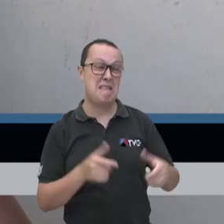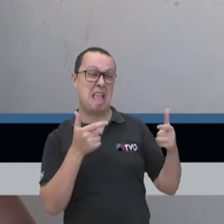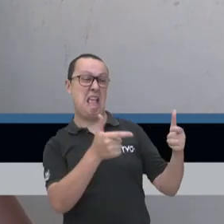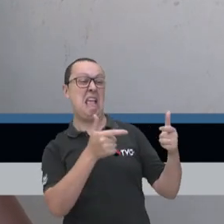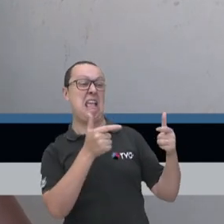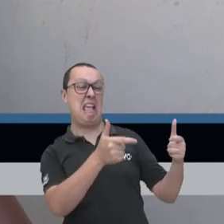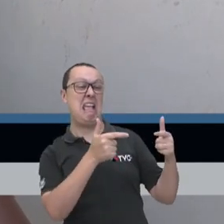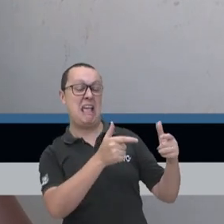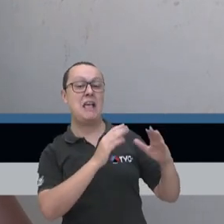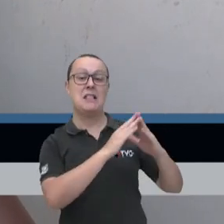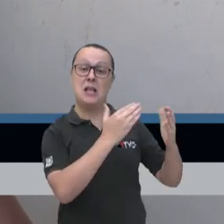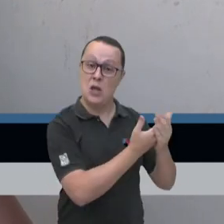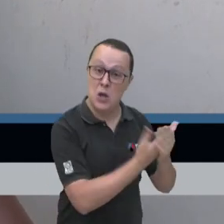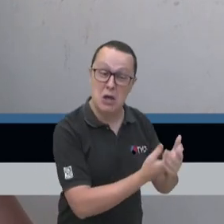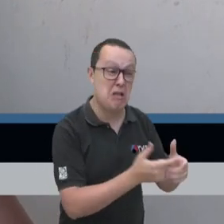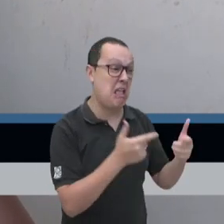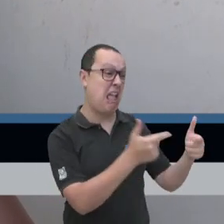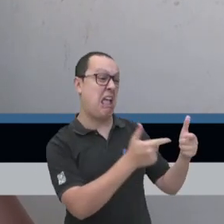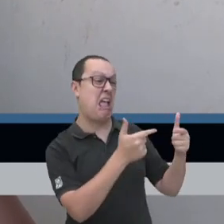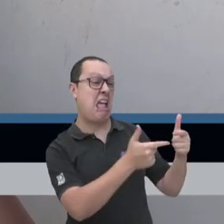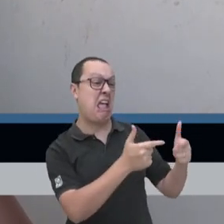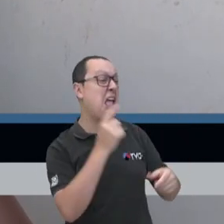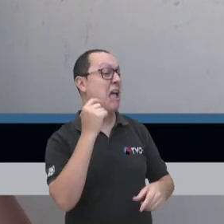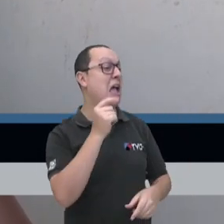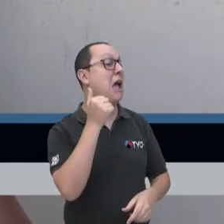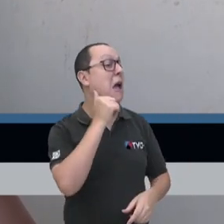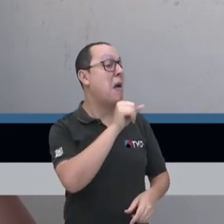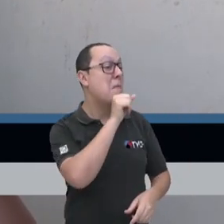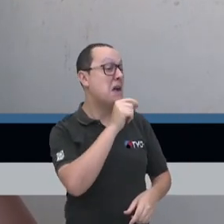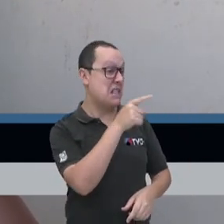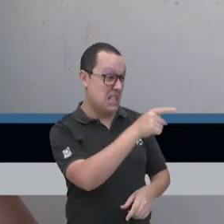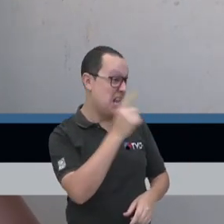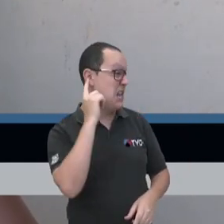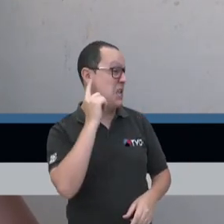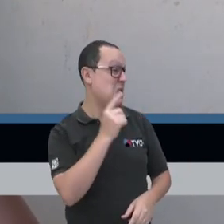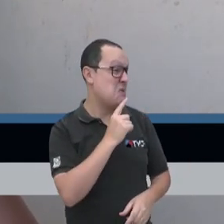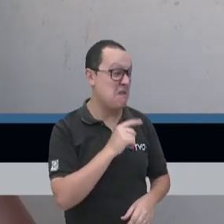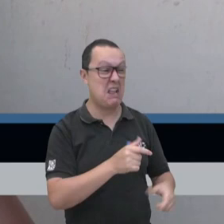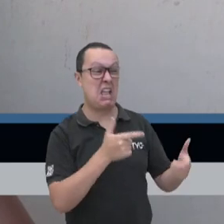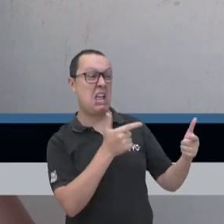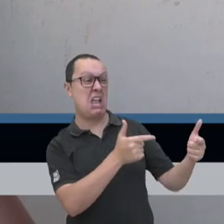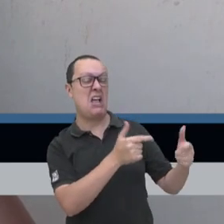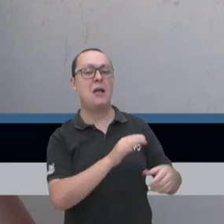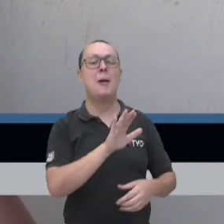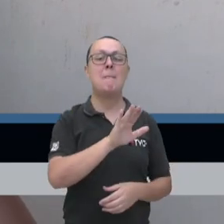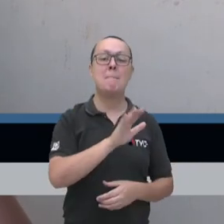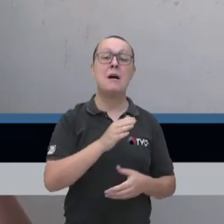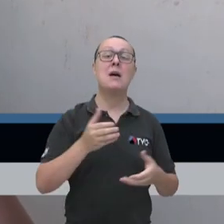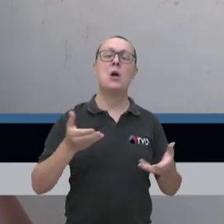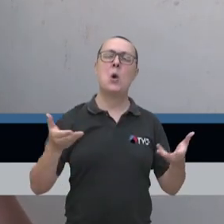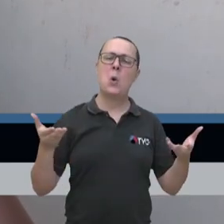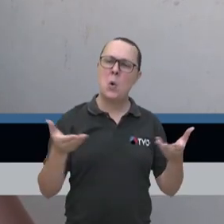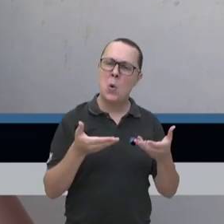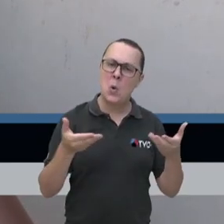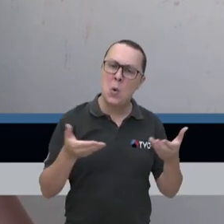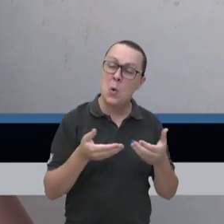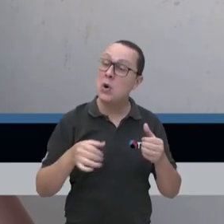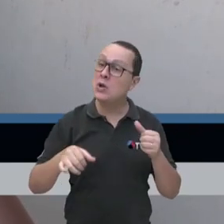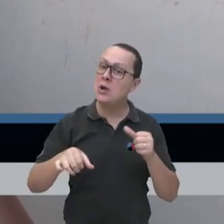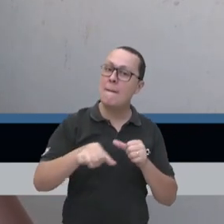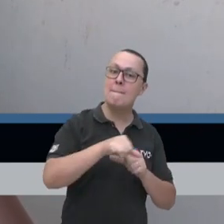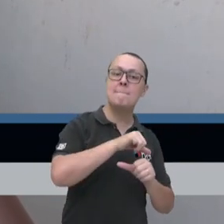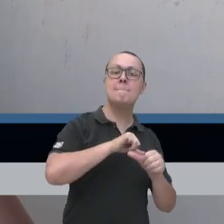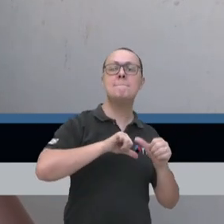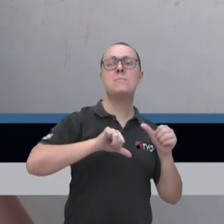mãe dela não escuta, não sei o que, sabe? Então assim, isso aconteceu. Mas pelo preconceito também das